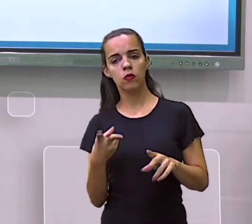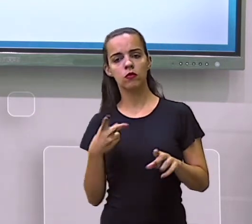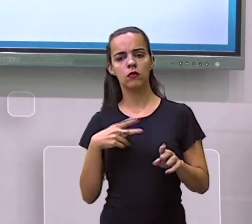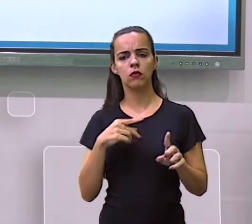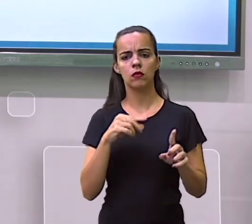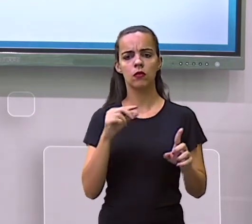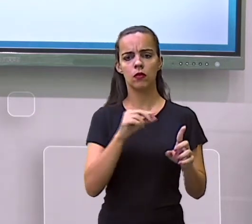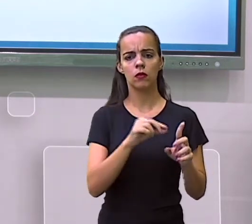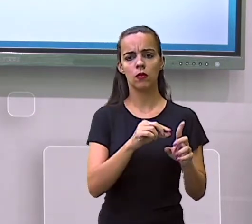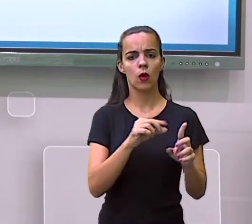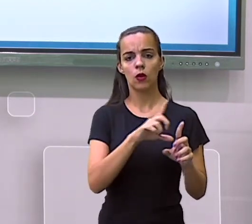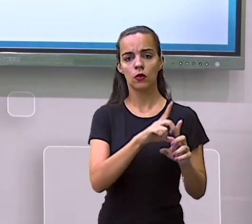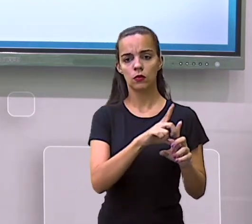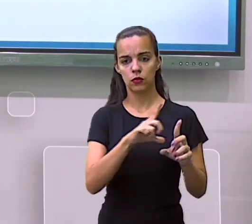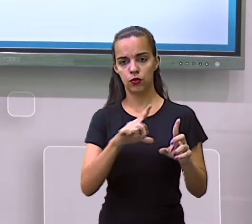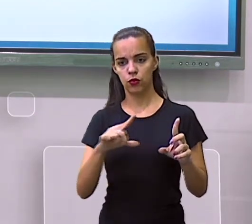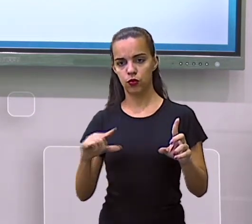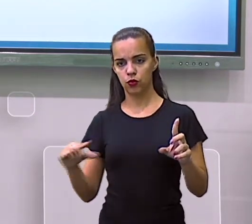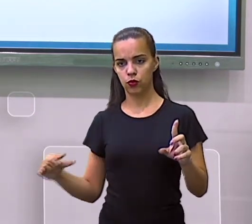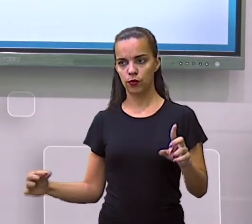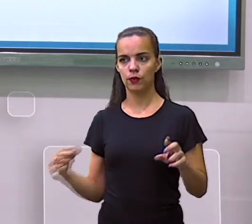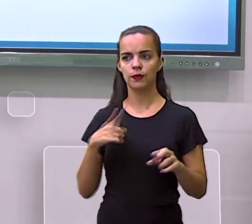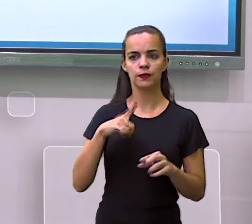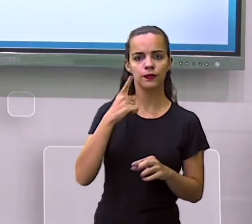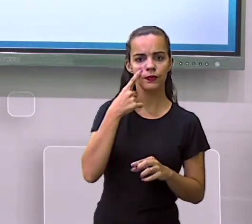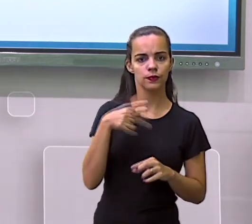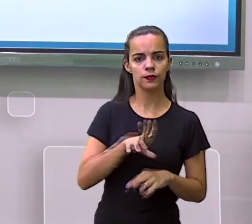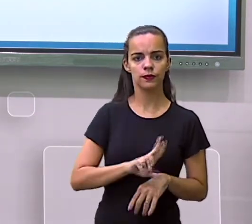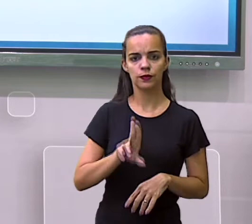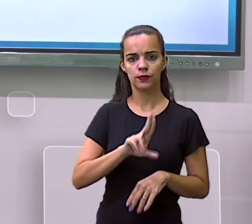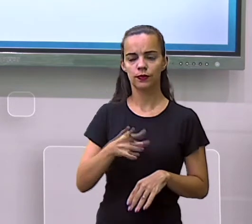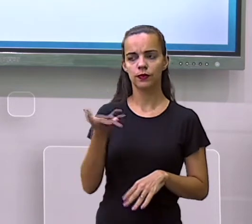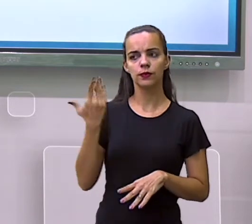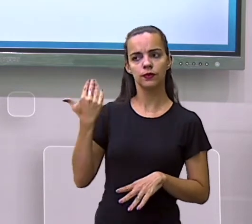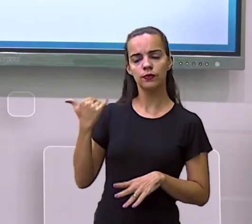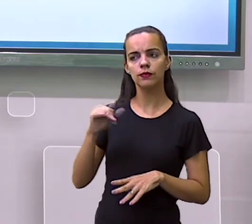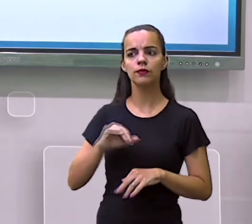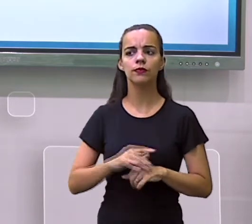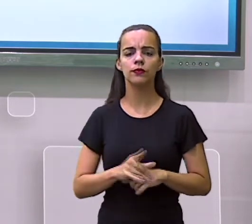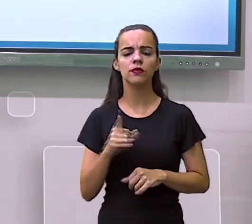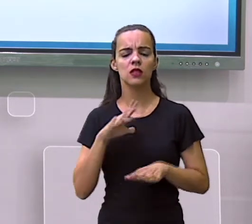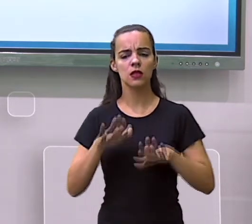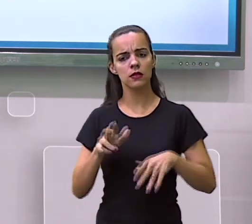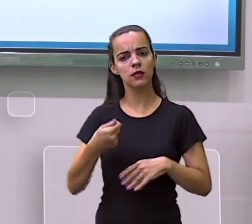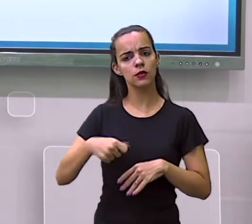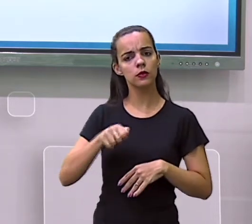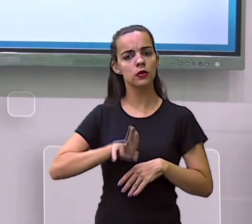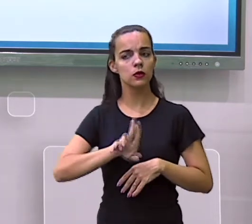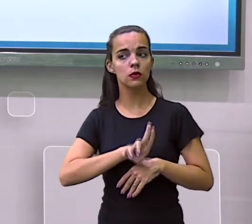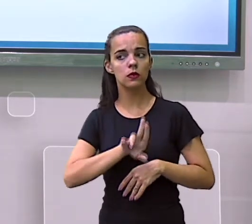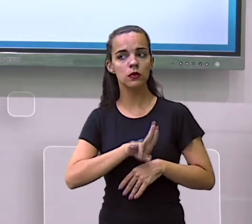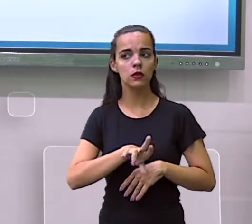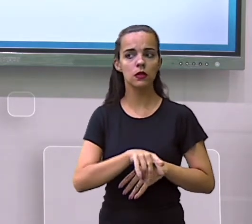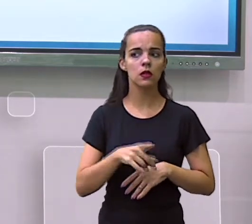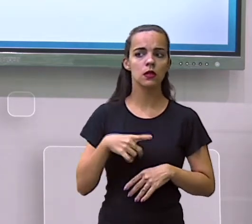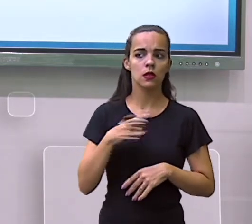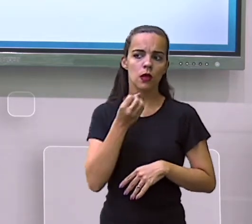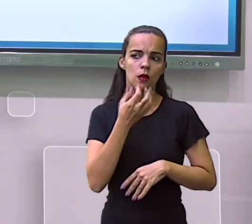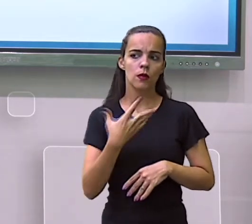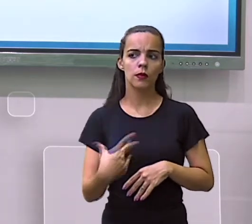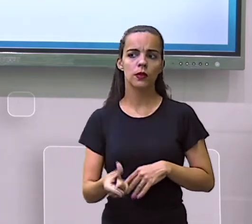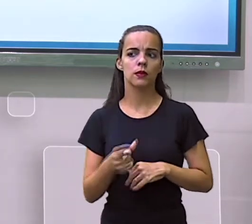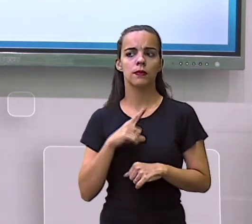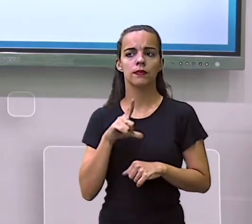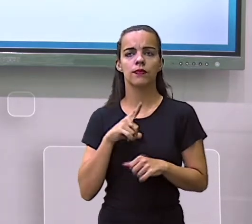palavra? Ela é muito comum, principalmente quando nós éramos mais jovens, íamos para a escola e a professora